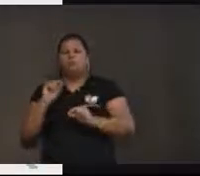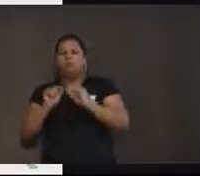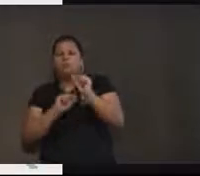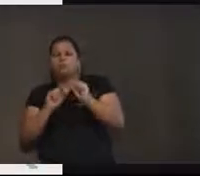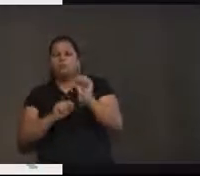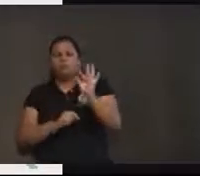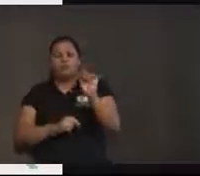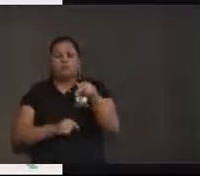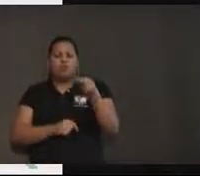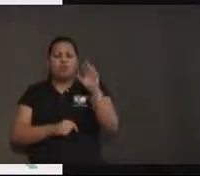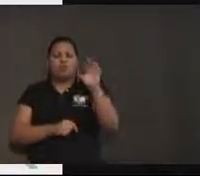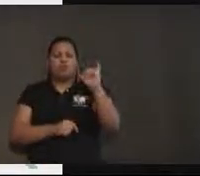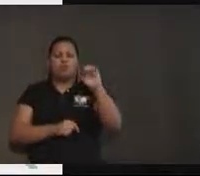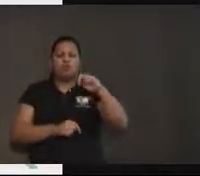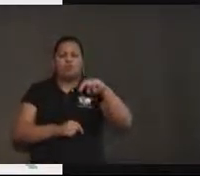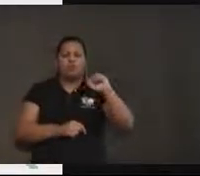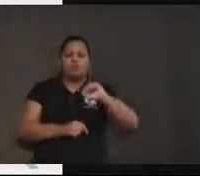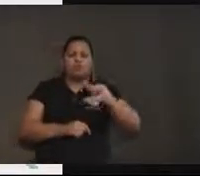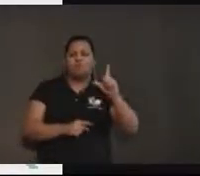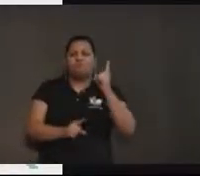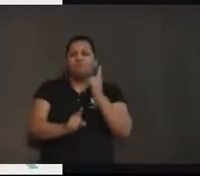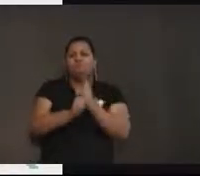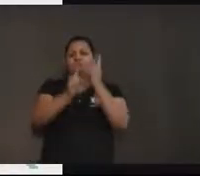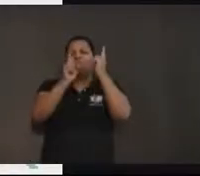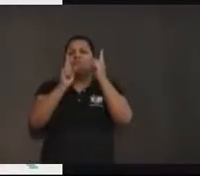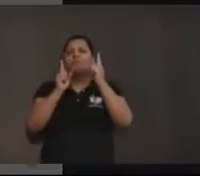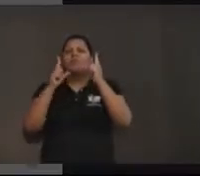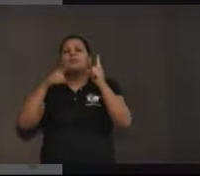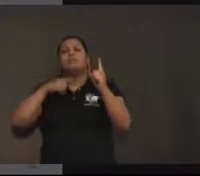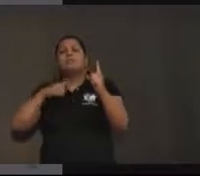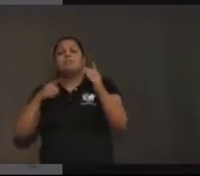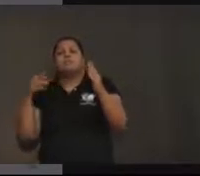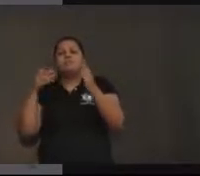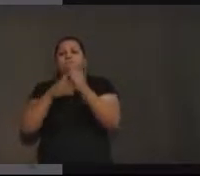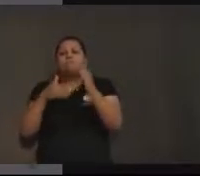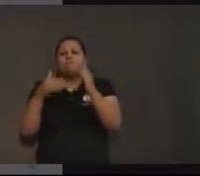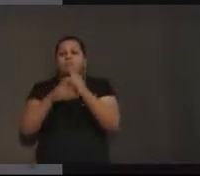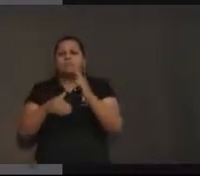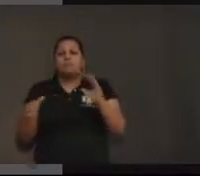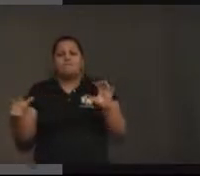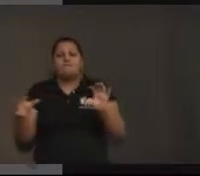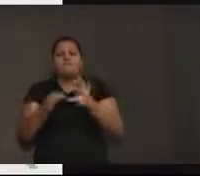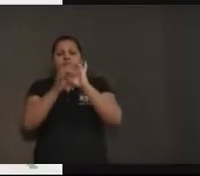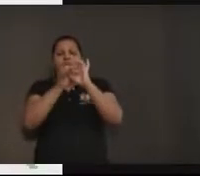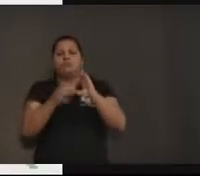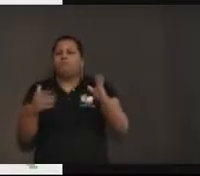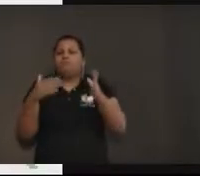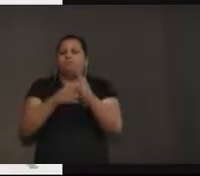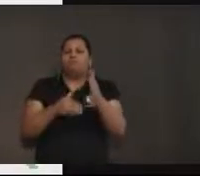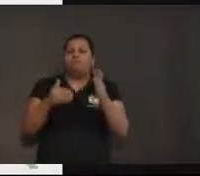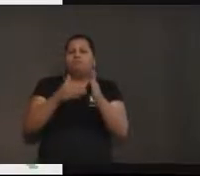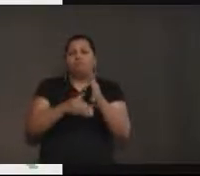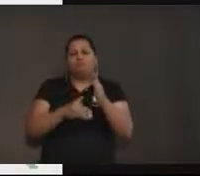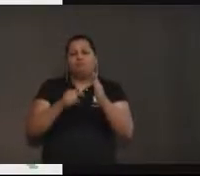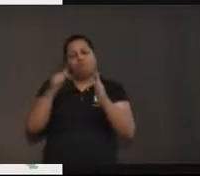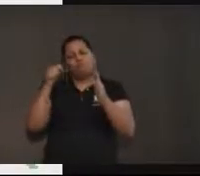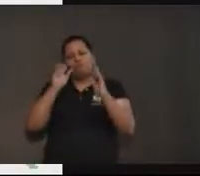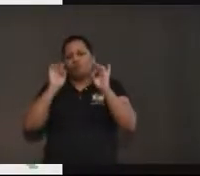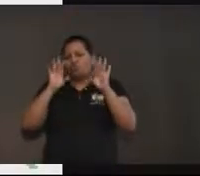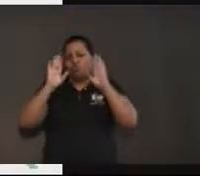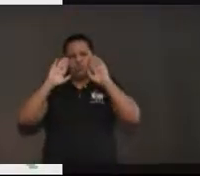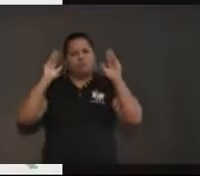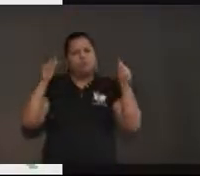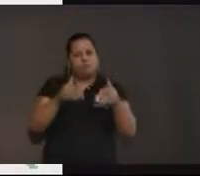funcional restrito ao vínculo restrito a esse vínculo aqui exatamente igual aqueles